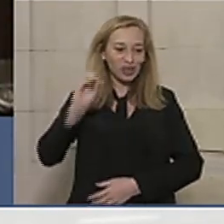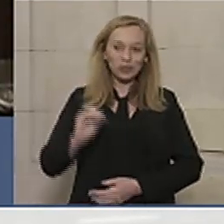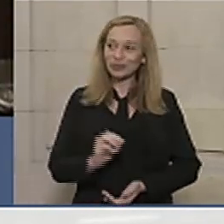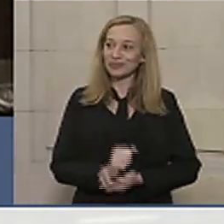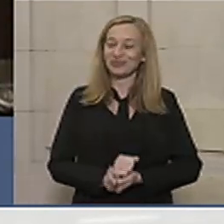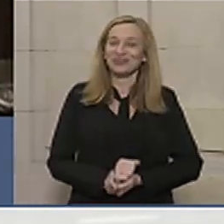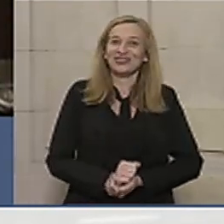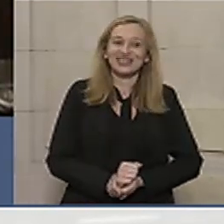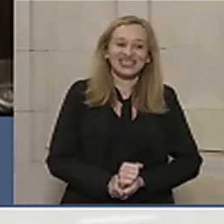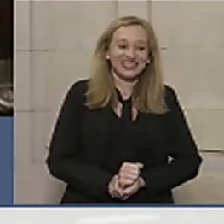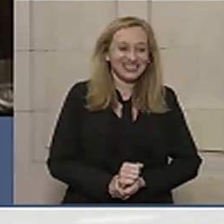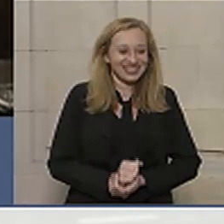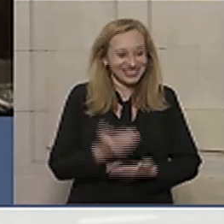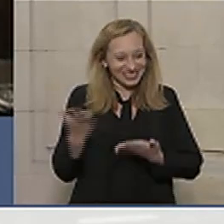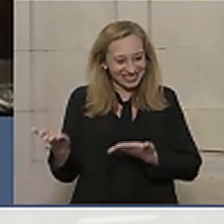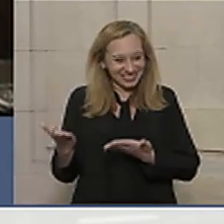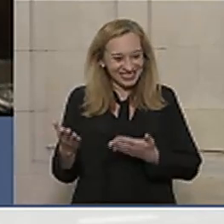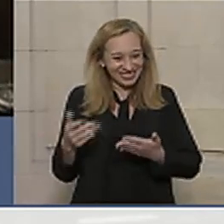Luiz Paulo.